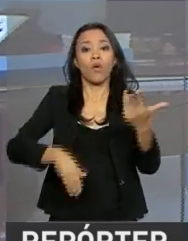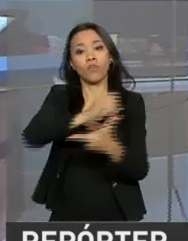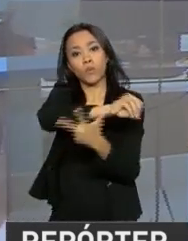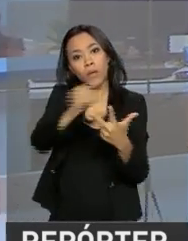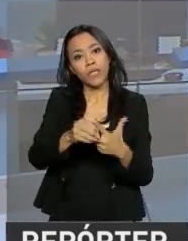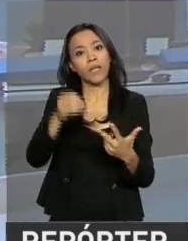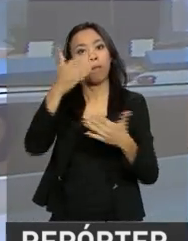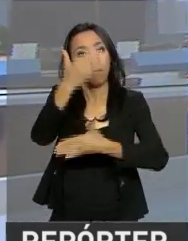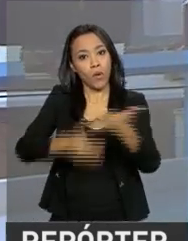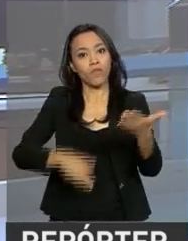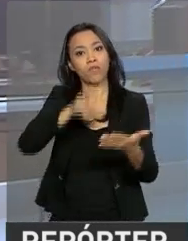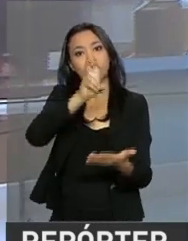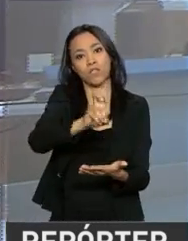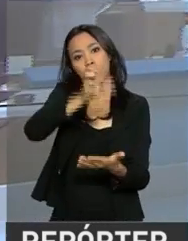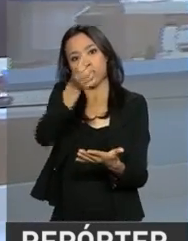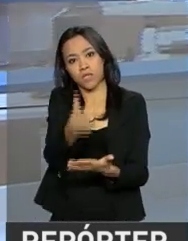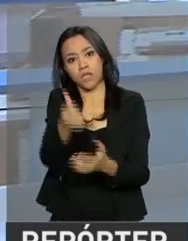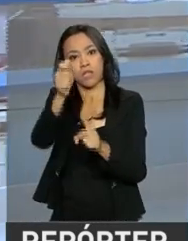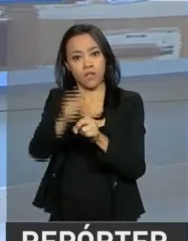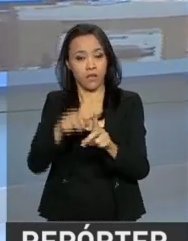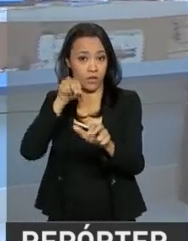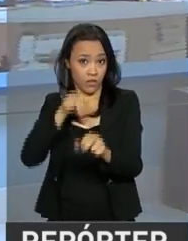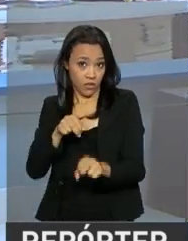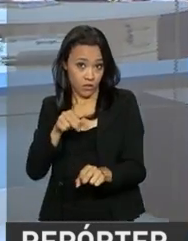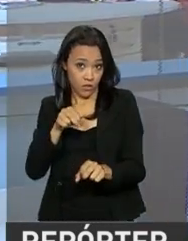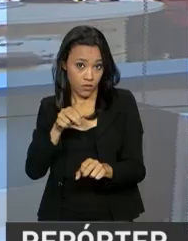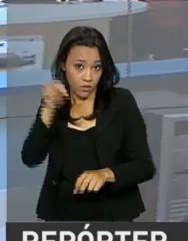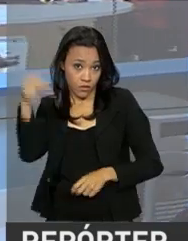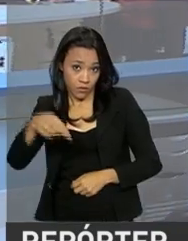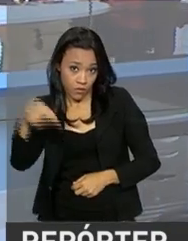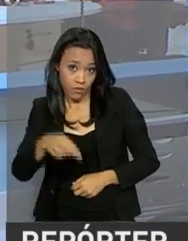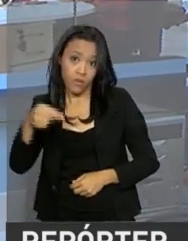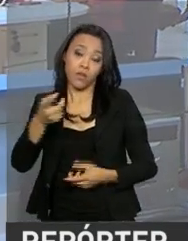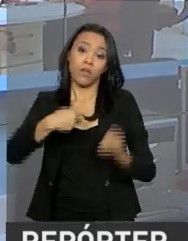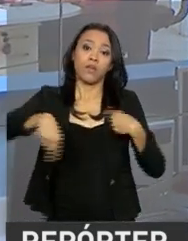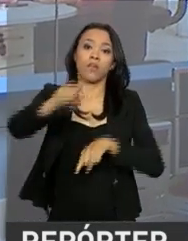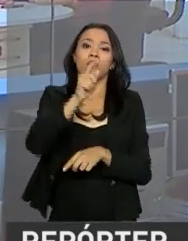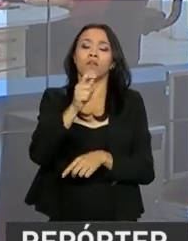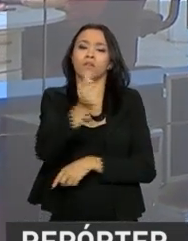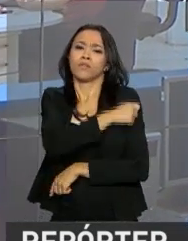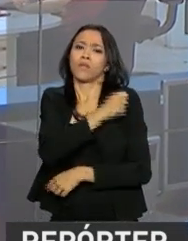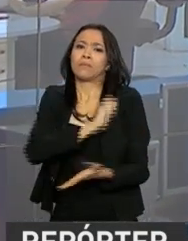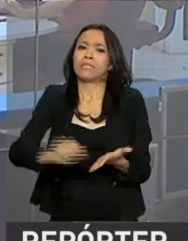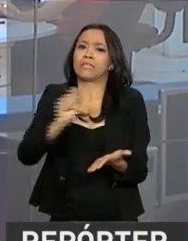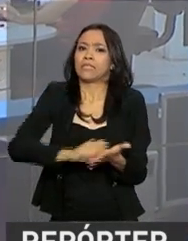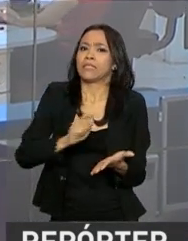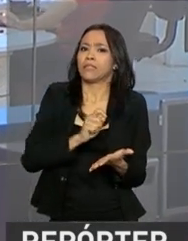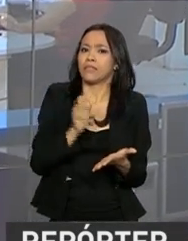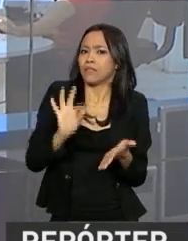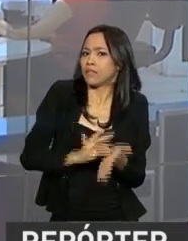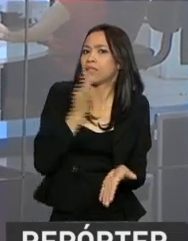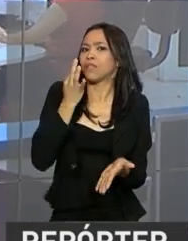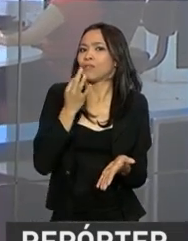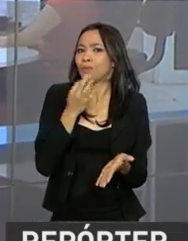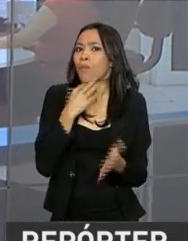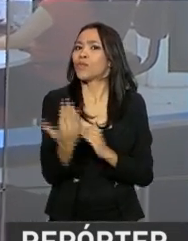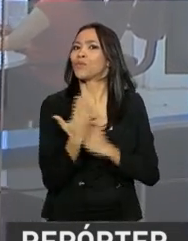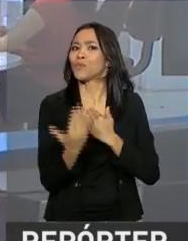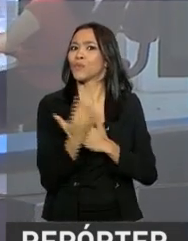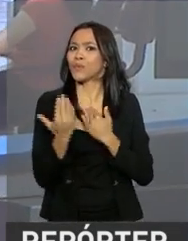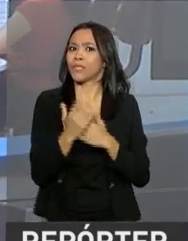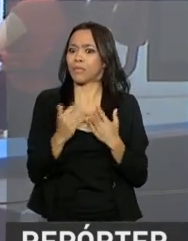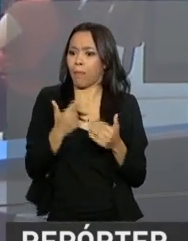nos dias 5 e 6 de novembro e os estudantes inscritos contam agora com mais uma ajuda nesta reta final de